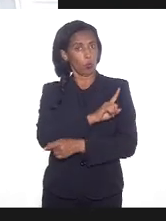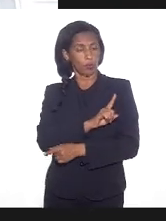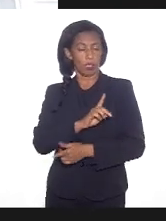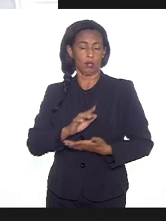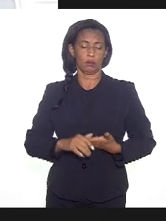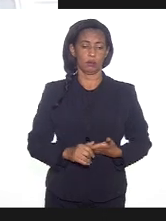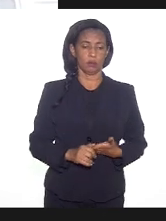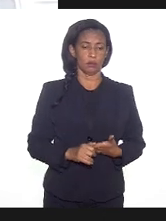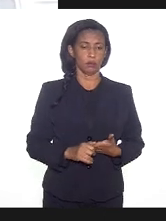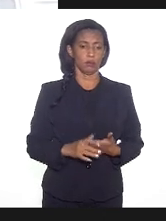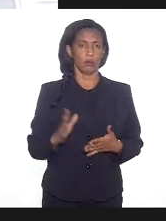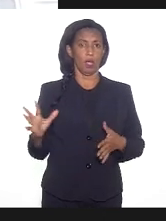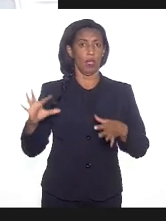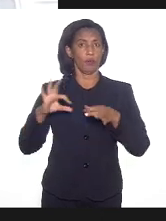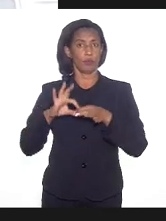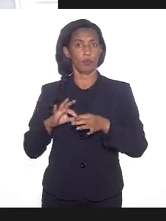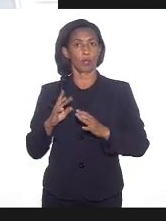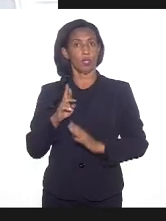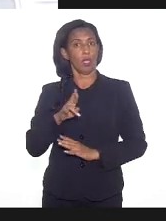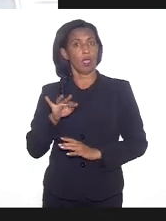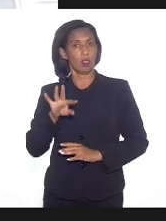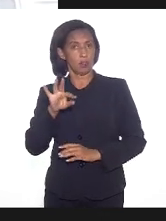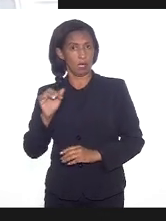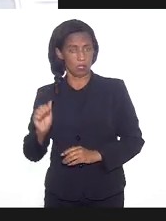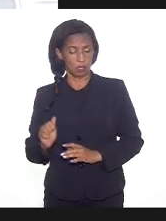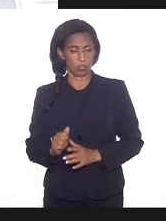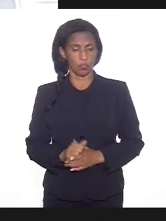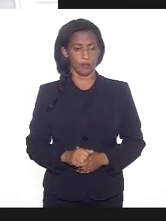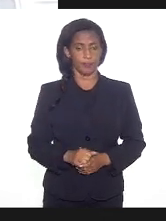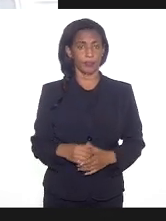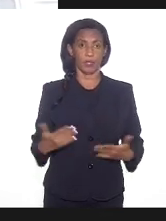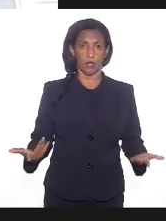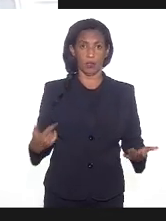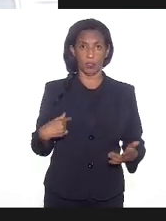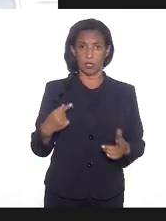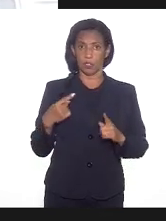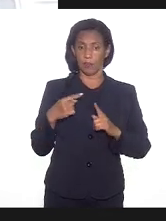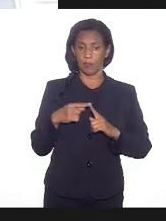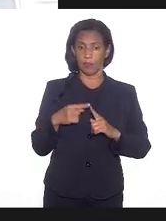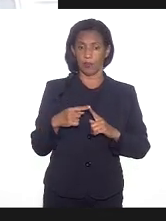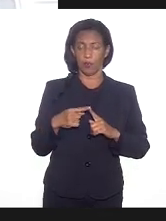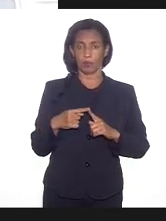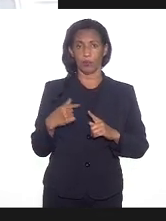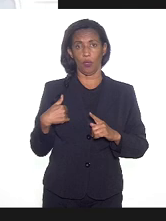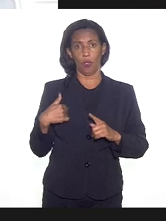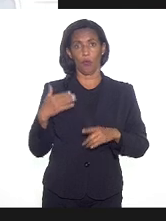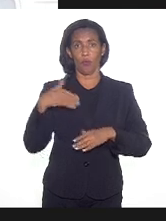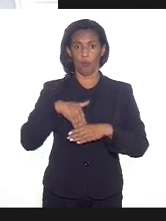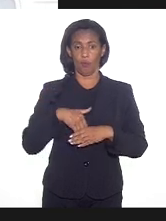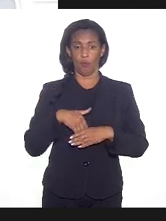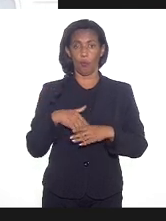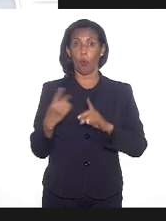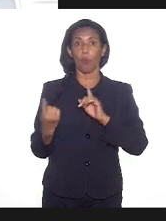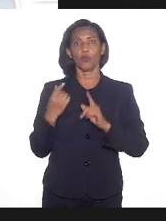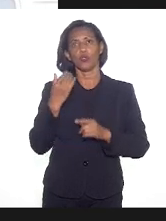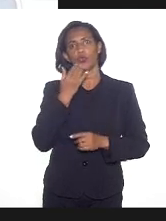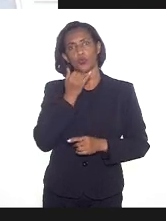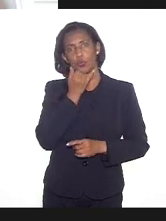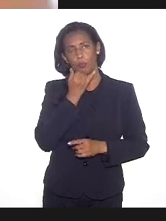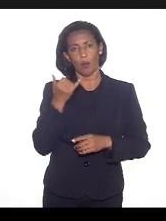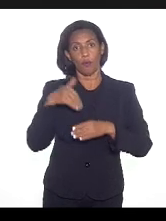é contrário a vinculações de receita. Então, nesse ponto, eu sou obrigado a votar favorável. Contrário, perdão.